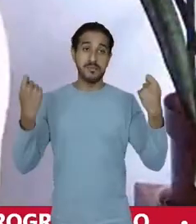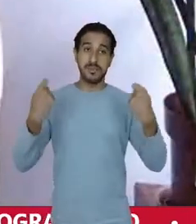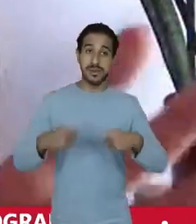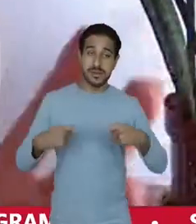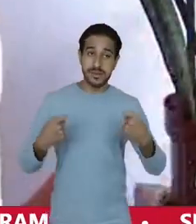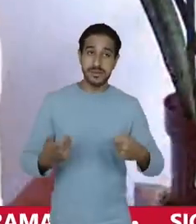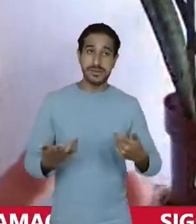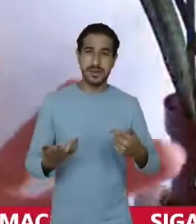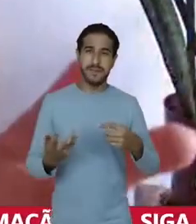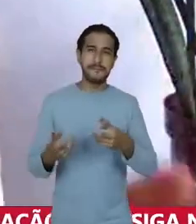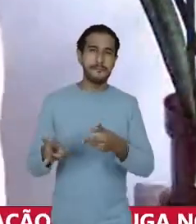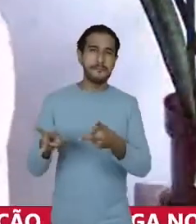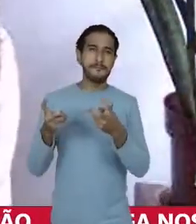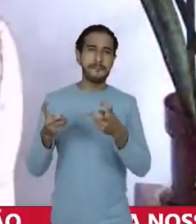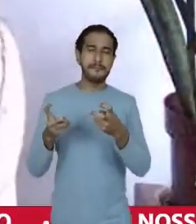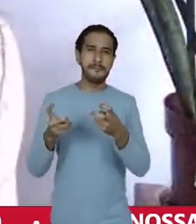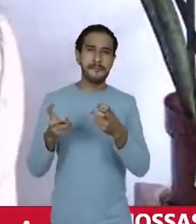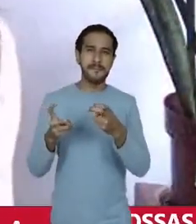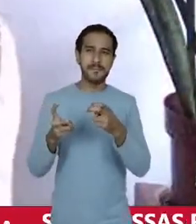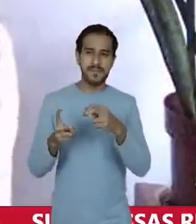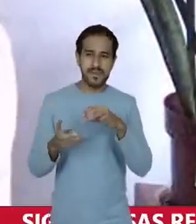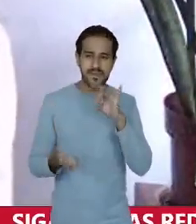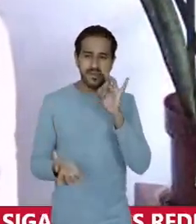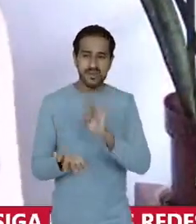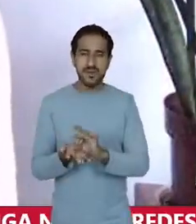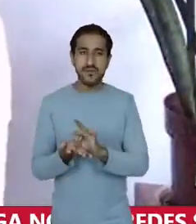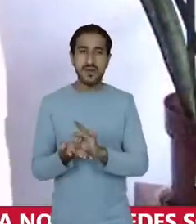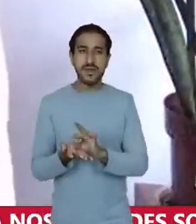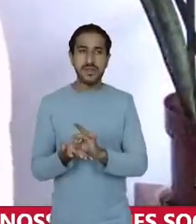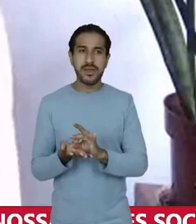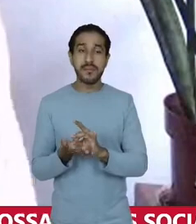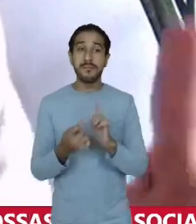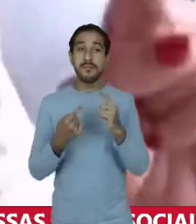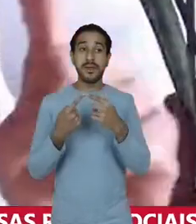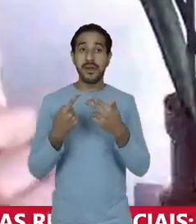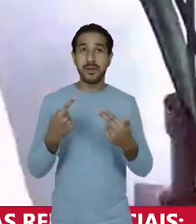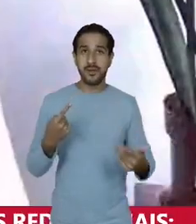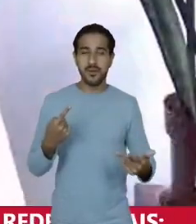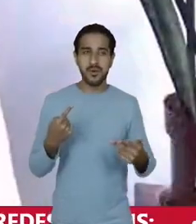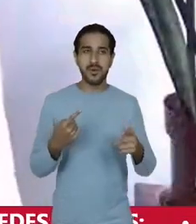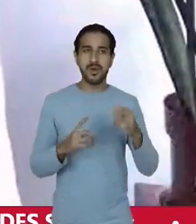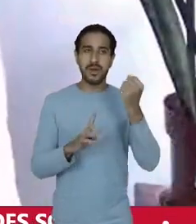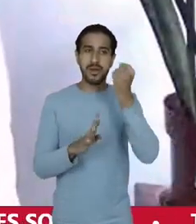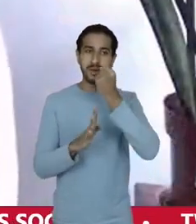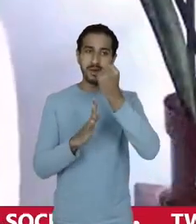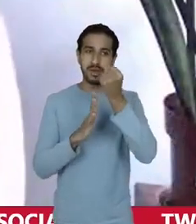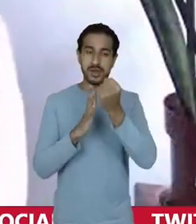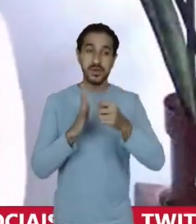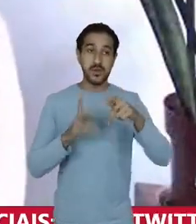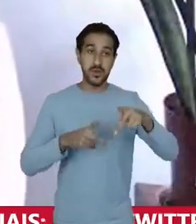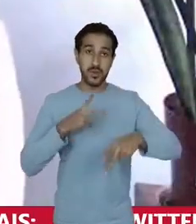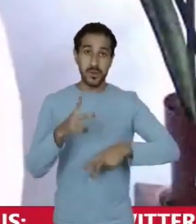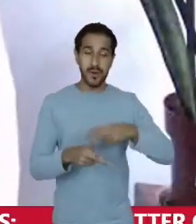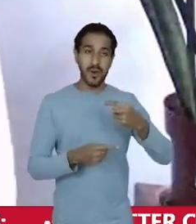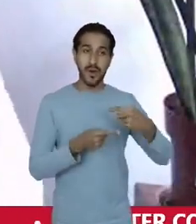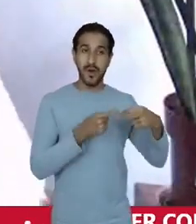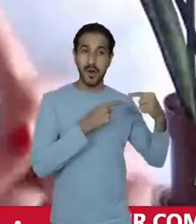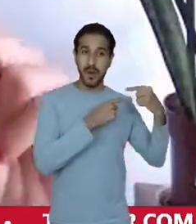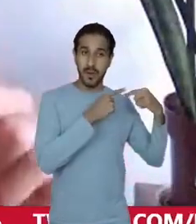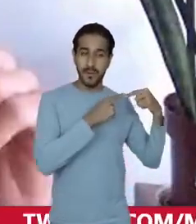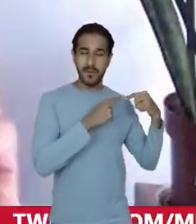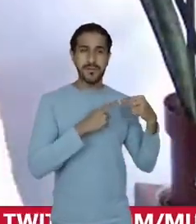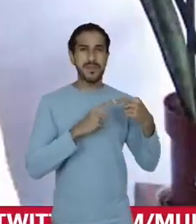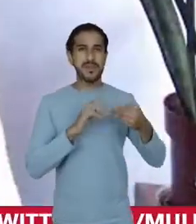precisamos olhar com uma lupa mesmo de aumento, primeiro, o genocídio dos povos originários,